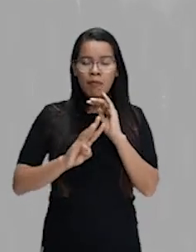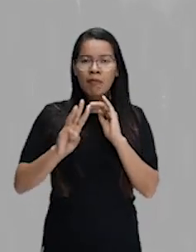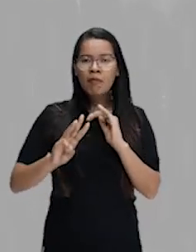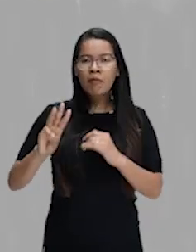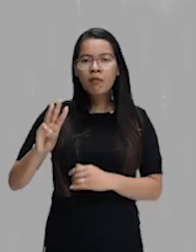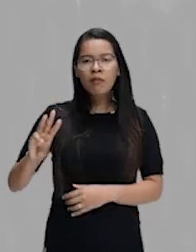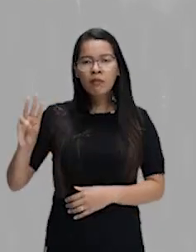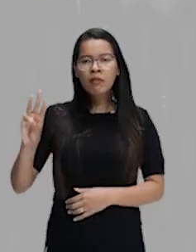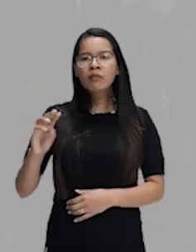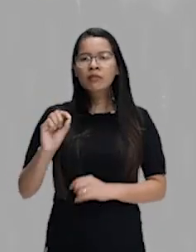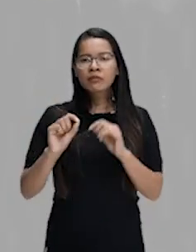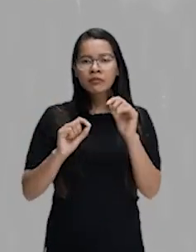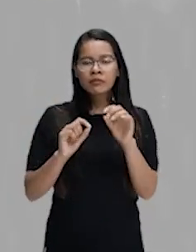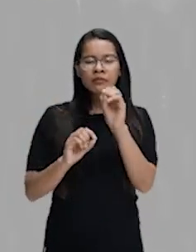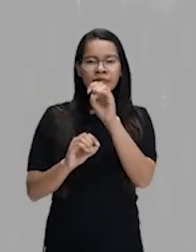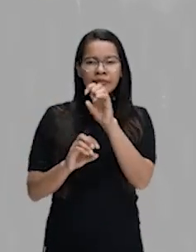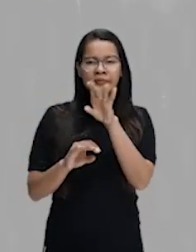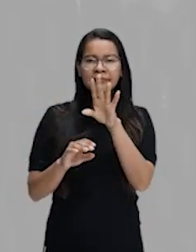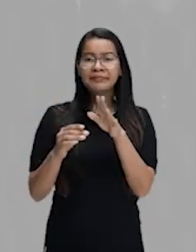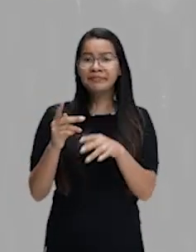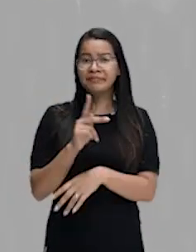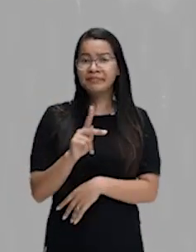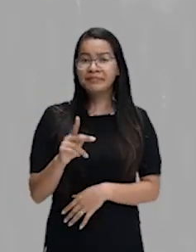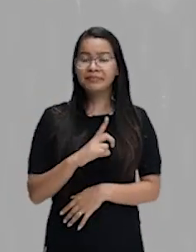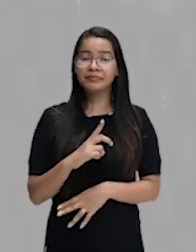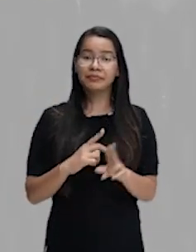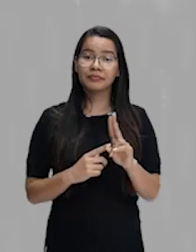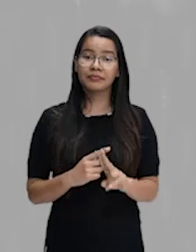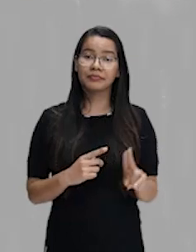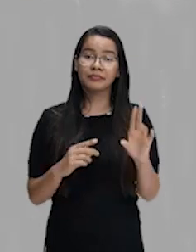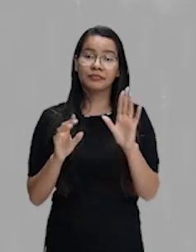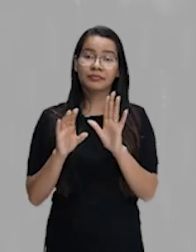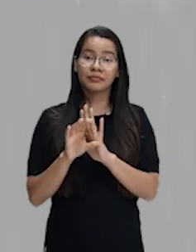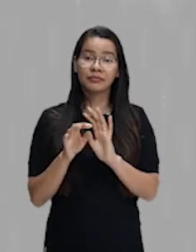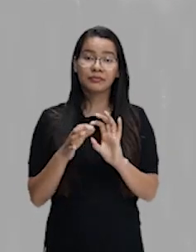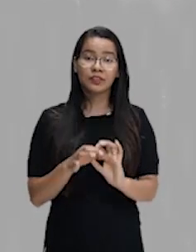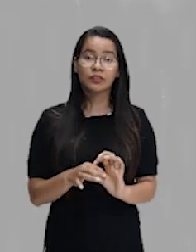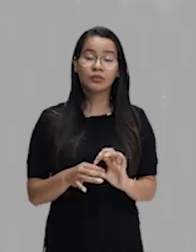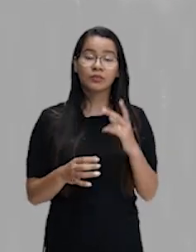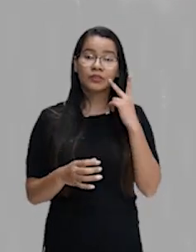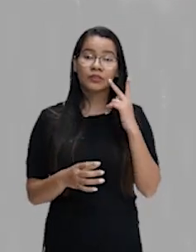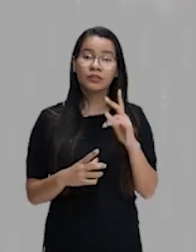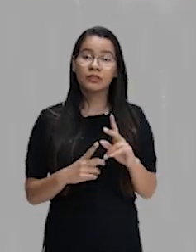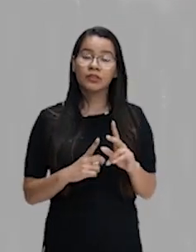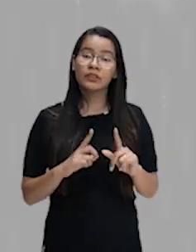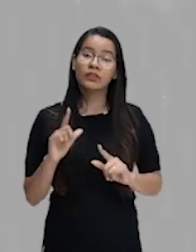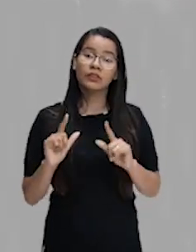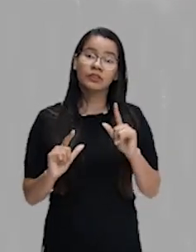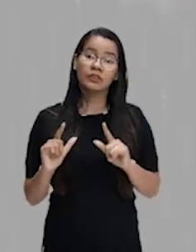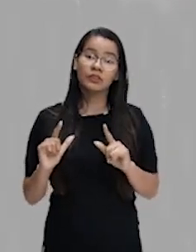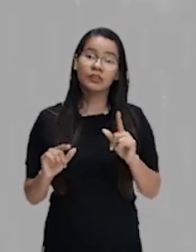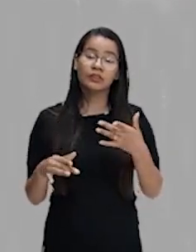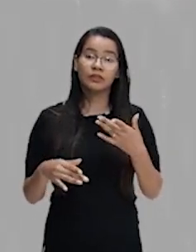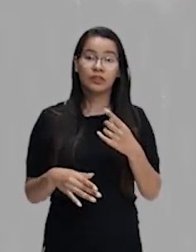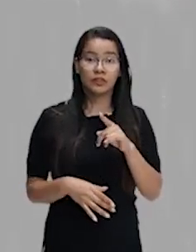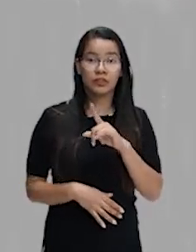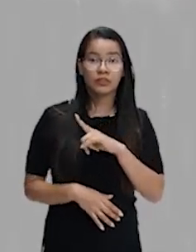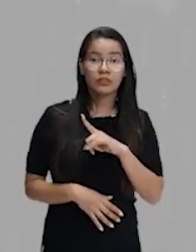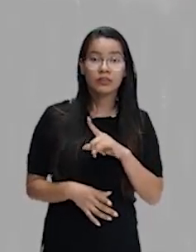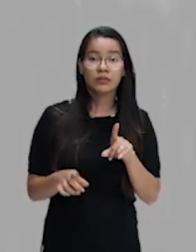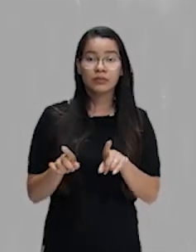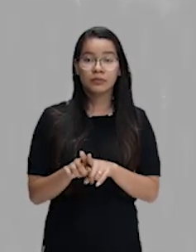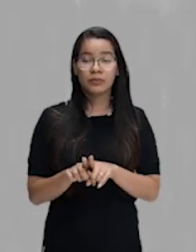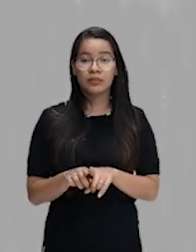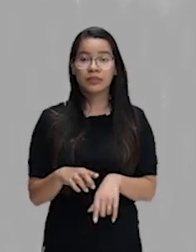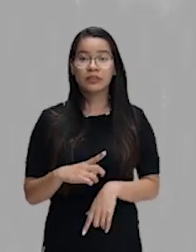professores, inclusive, têm usado nesse contexto para poder dar aula para os seus alunos. E vocês também, alunos, têm usado para poder assistir às